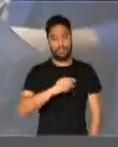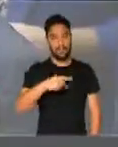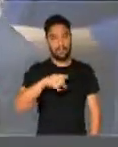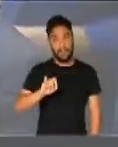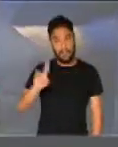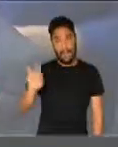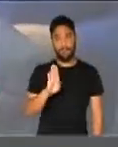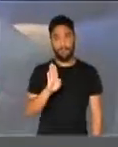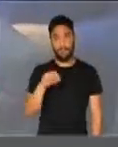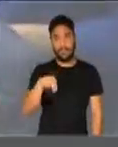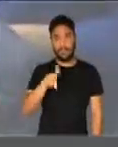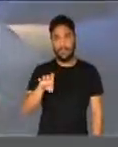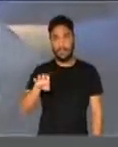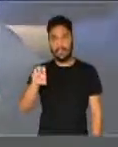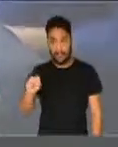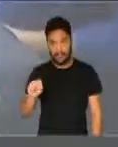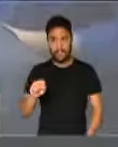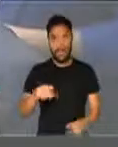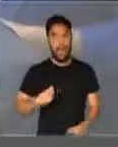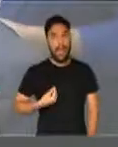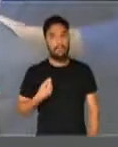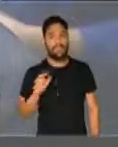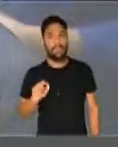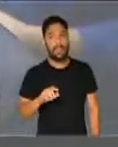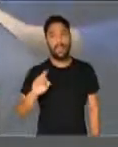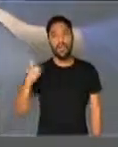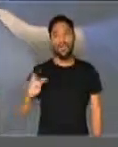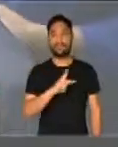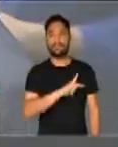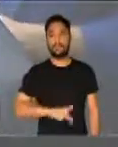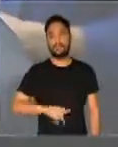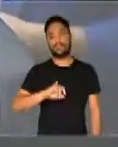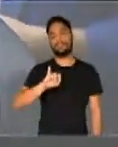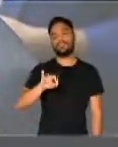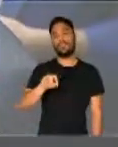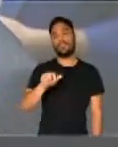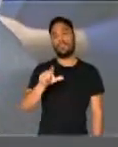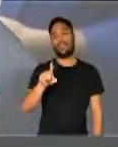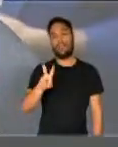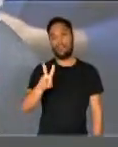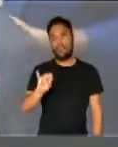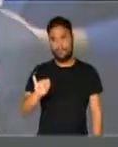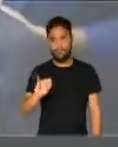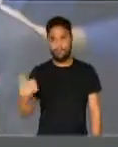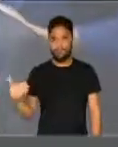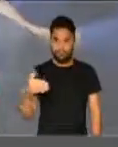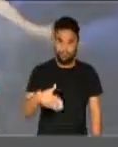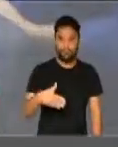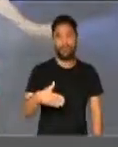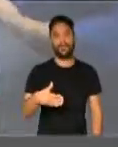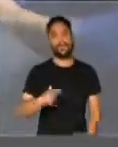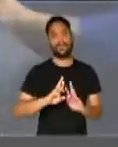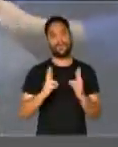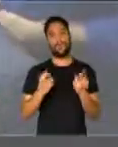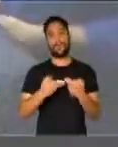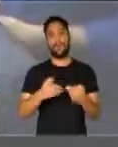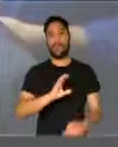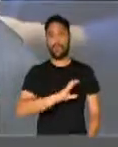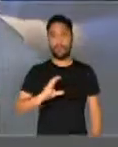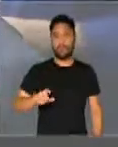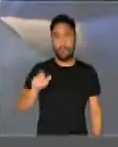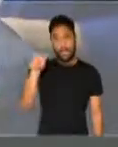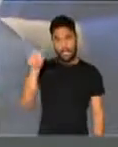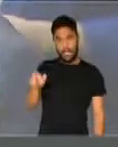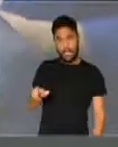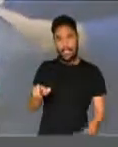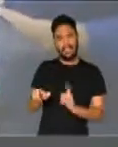CPI do BNDES a presença do ex-presidente Joaquim Levy. E, senhora presidente, e senhores deputados, senhoras